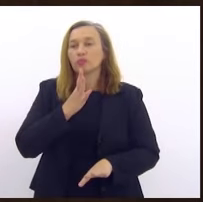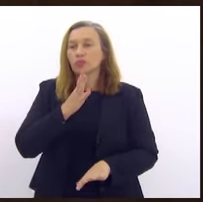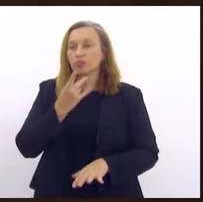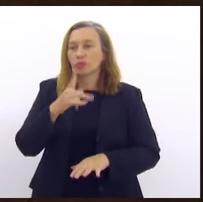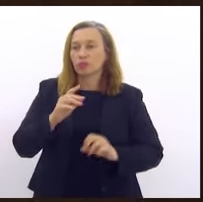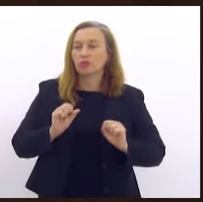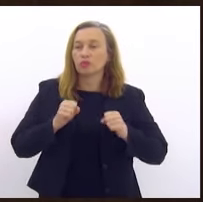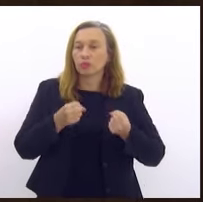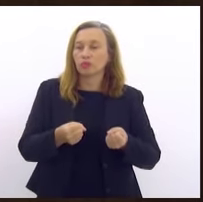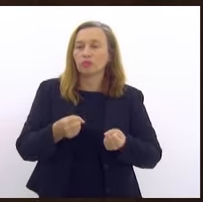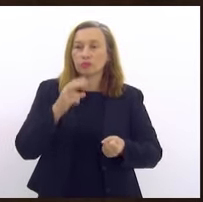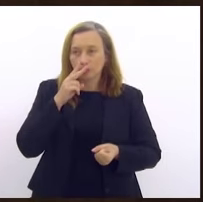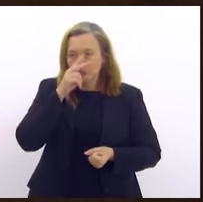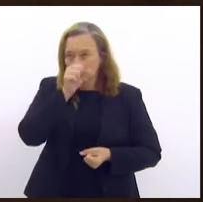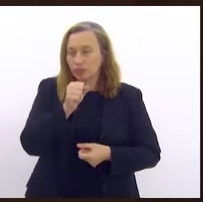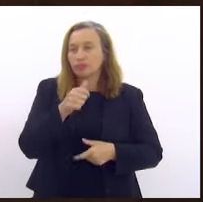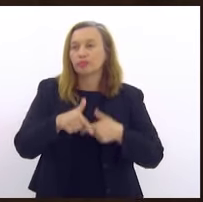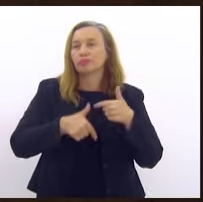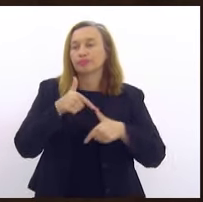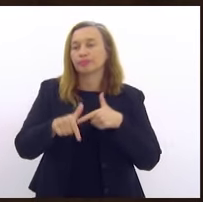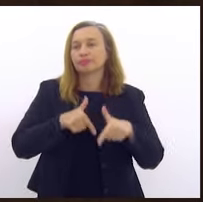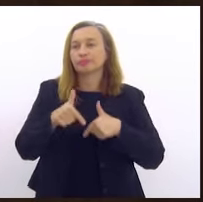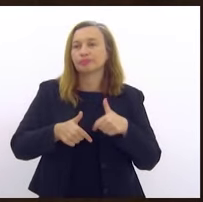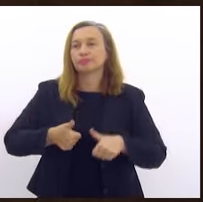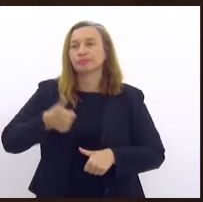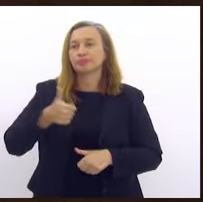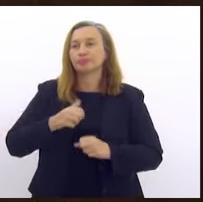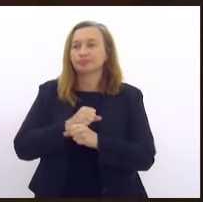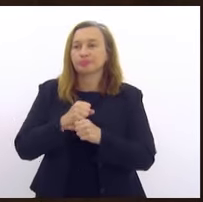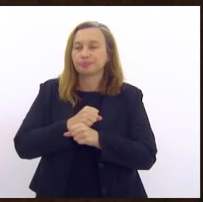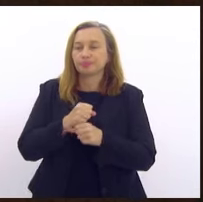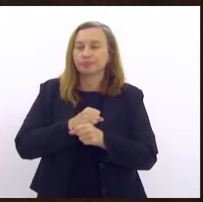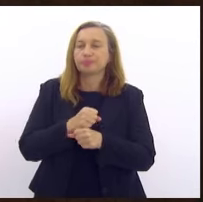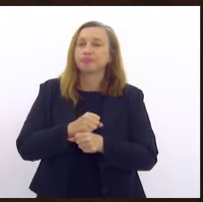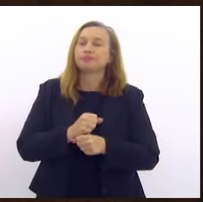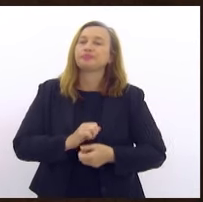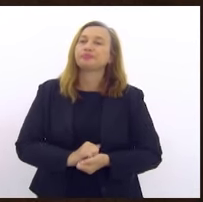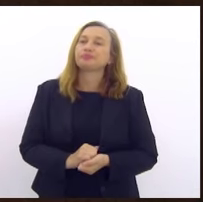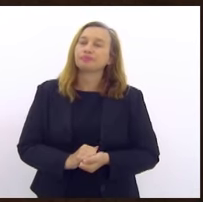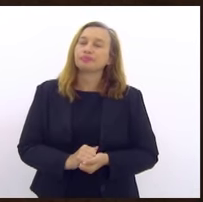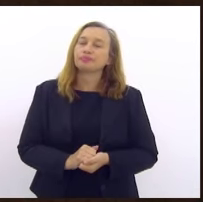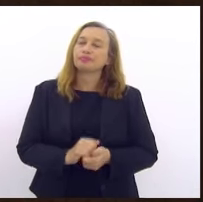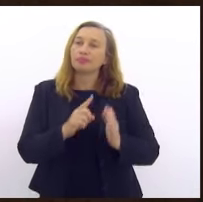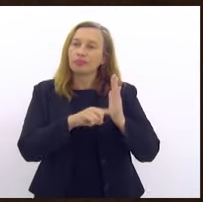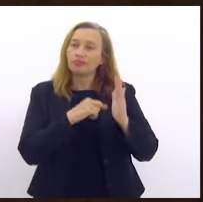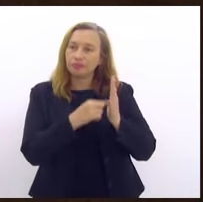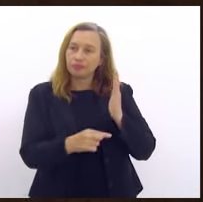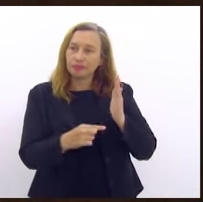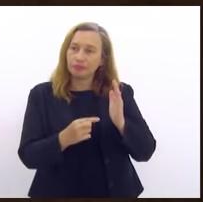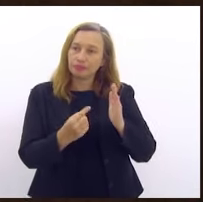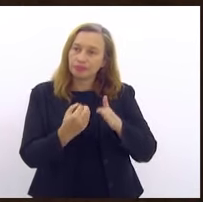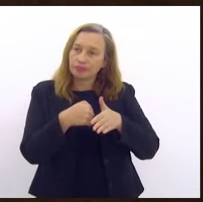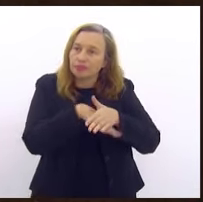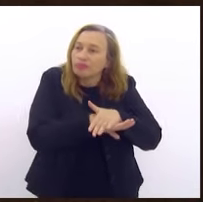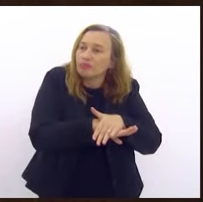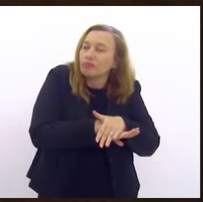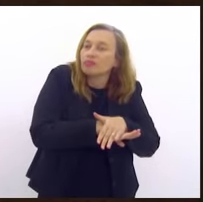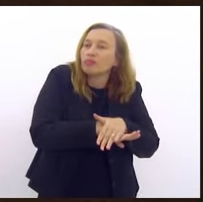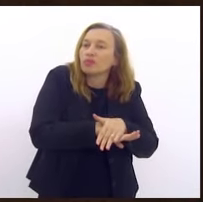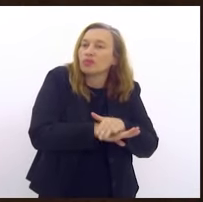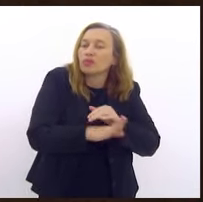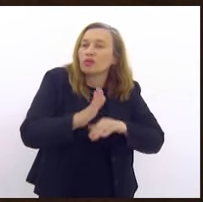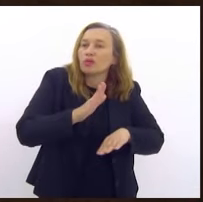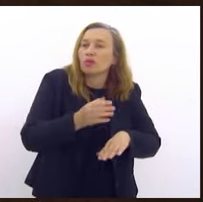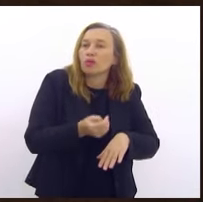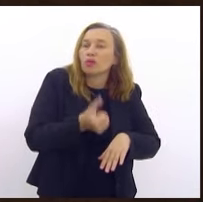aqui a sua força, seu trabalho de, no primeiro ano, encarar vetos que já estavam adormecendo há quase